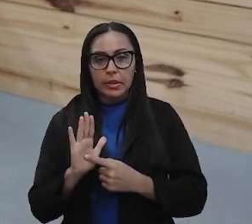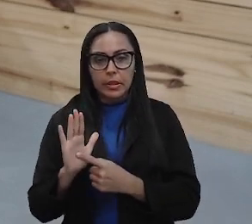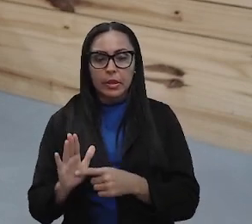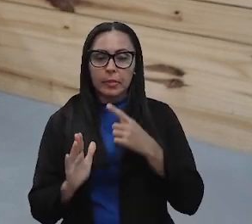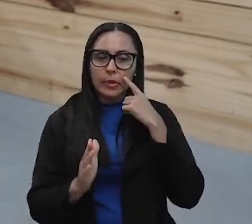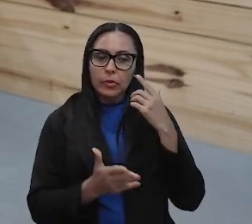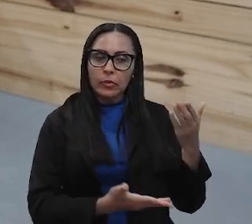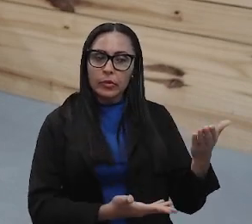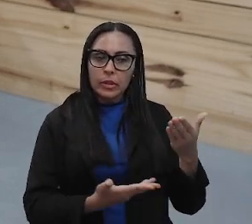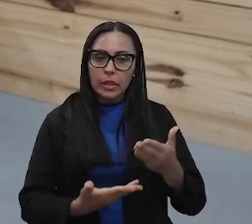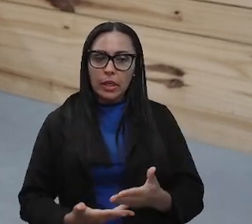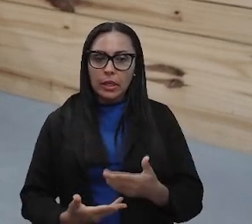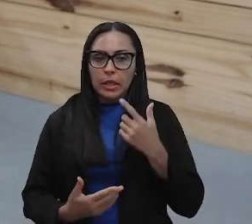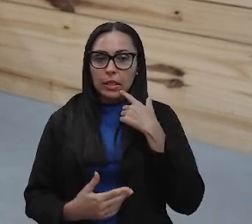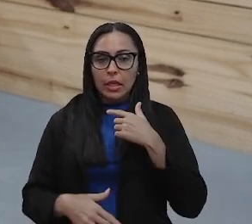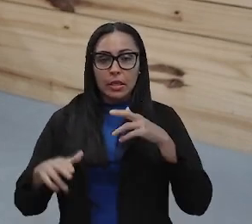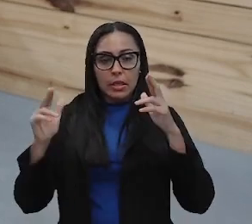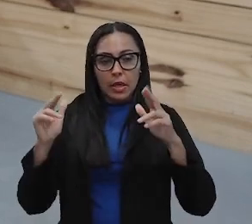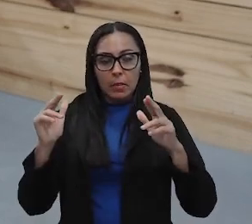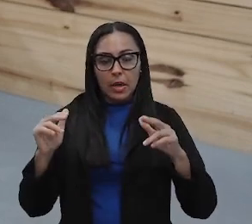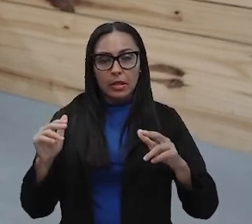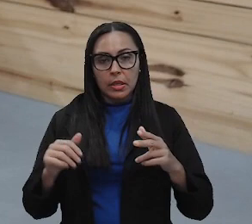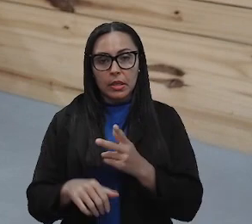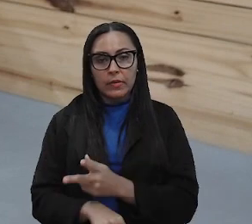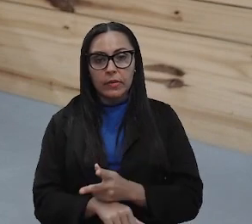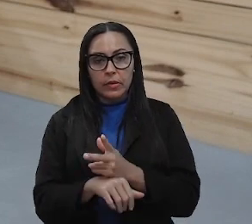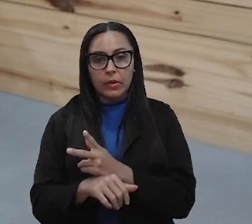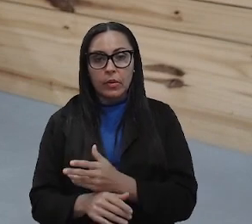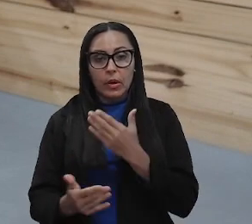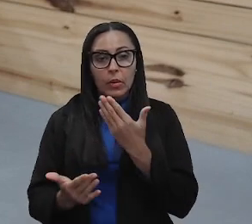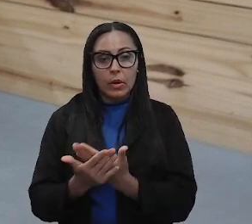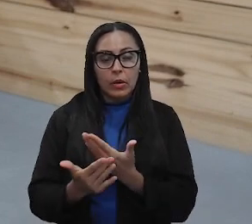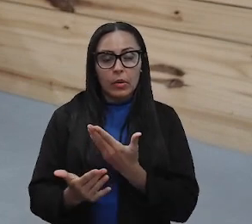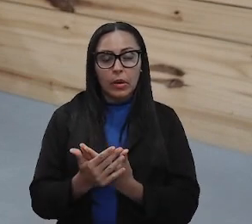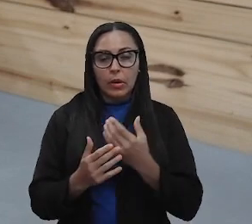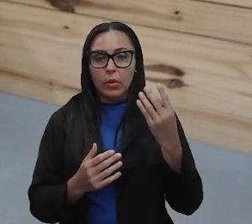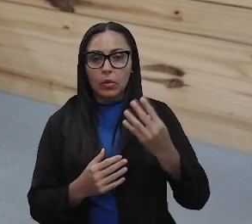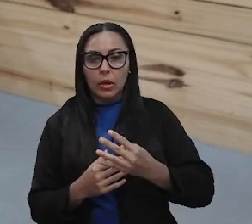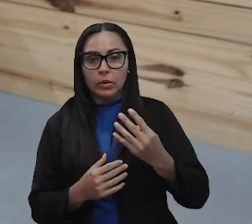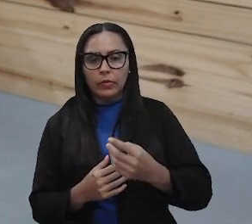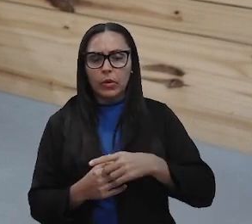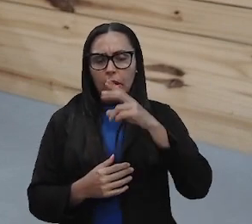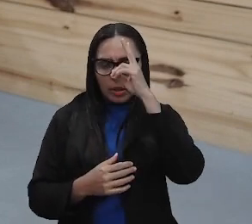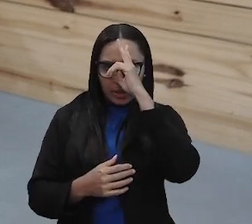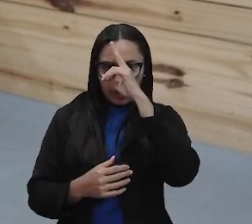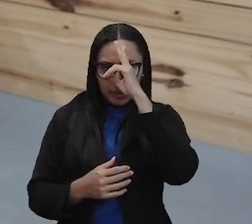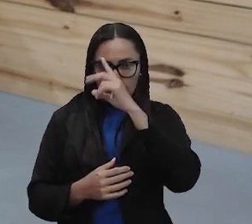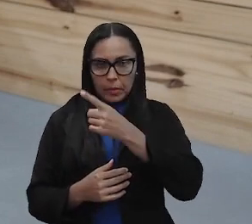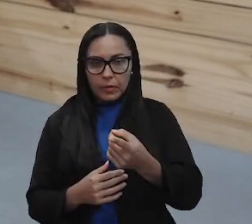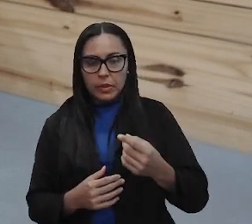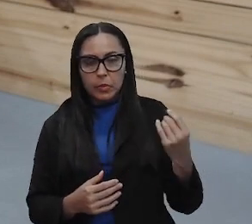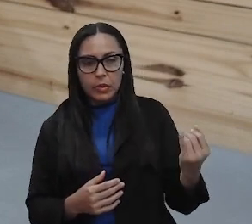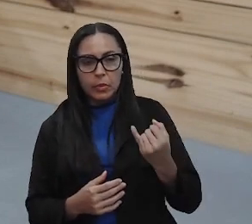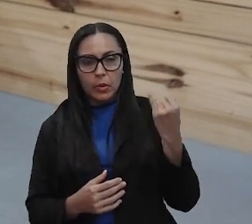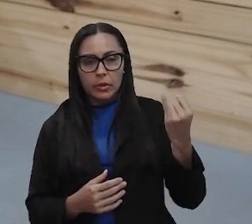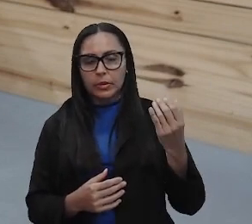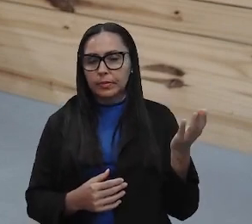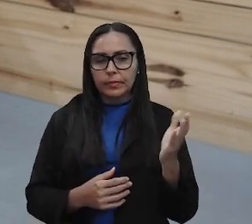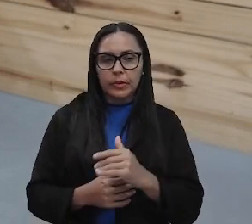falar sobre a temática da nossa videoaula 4, eu vou dar uns lembretes muito importantes para vocês. Acompanhem